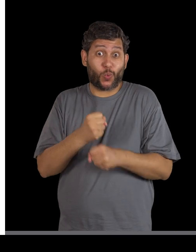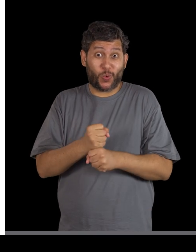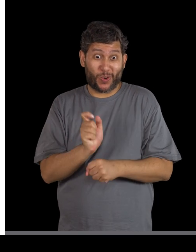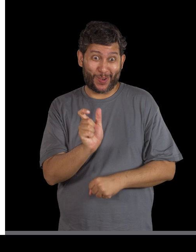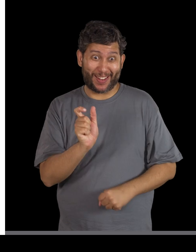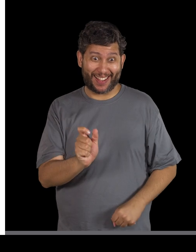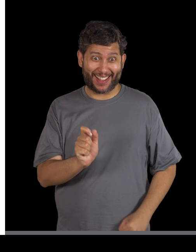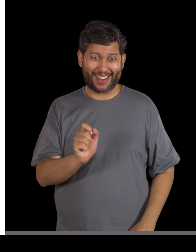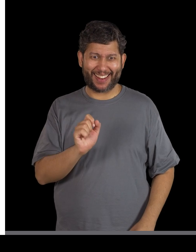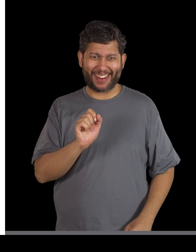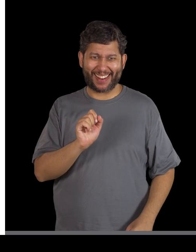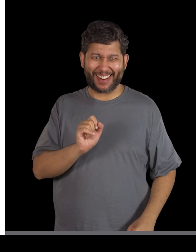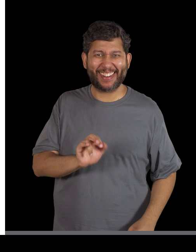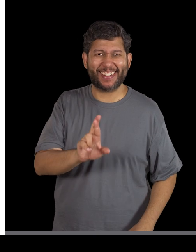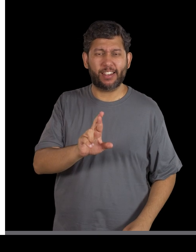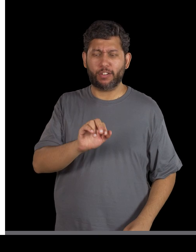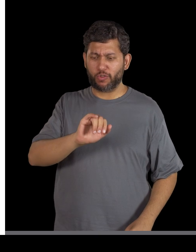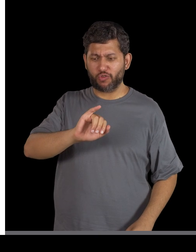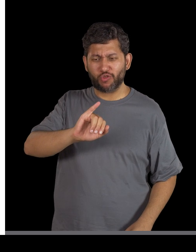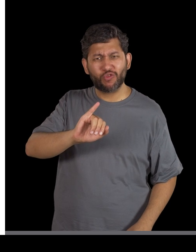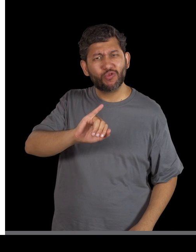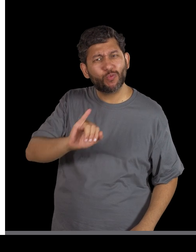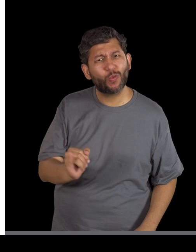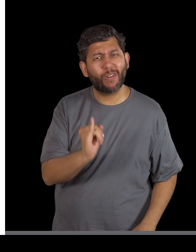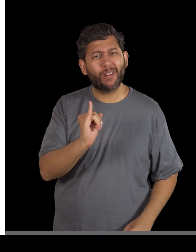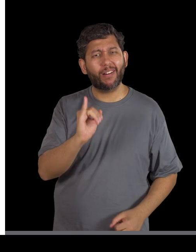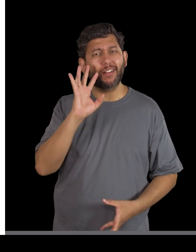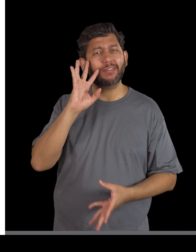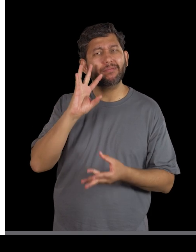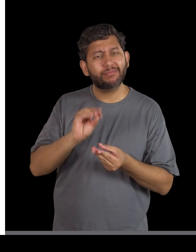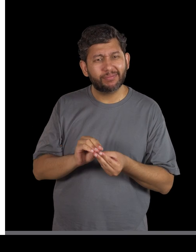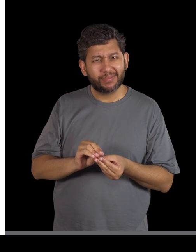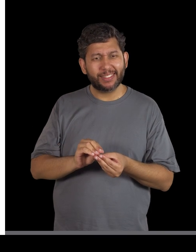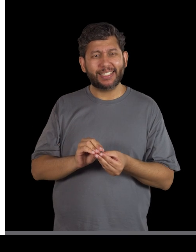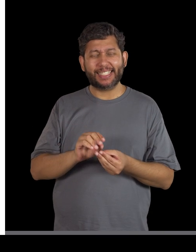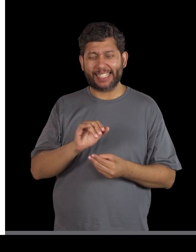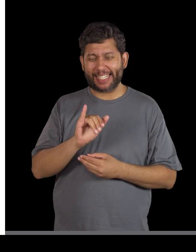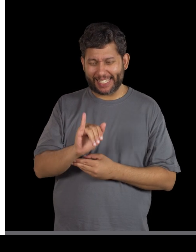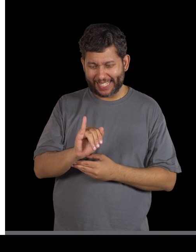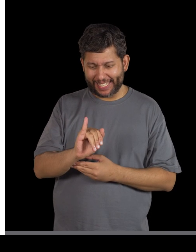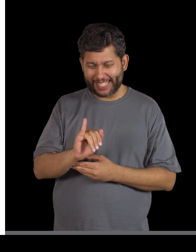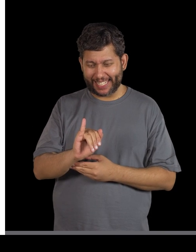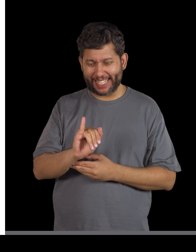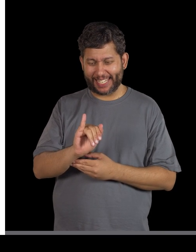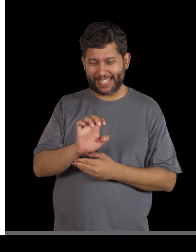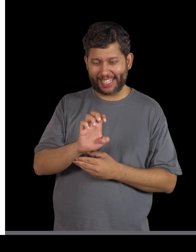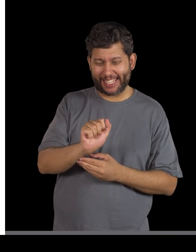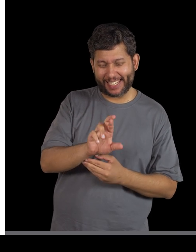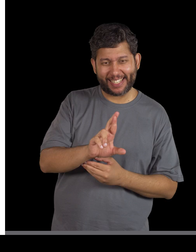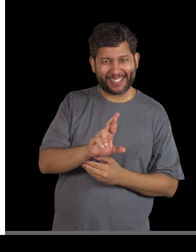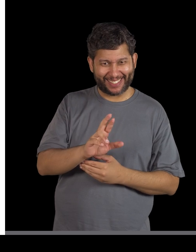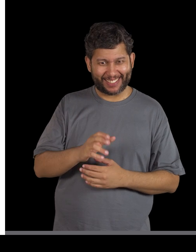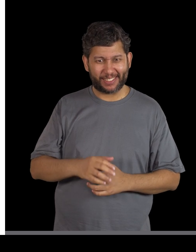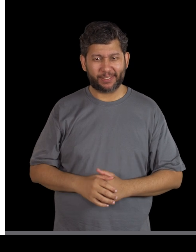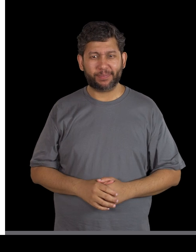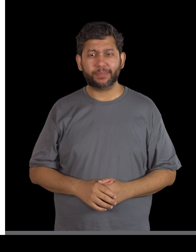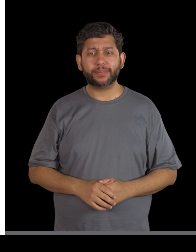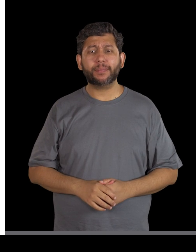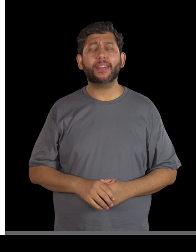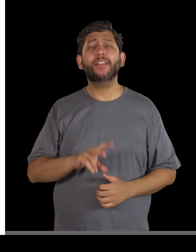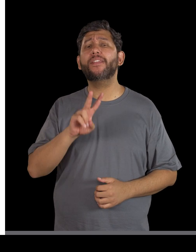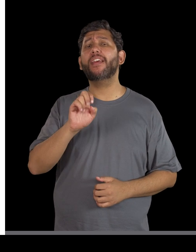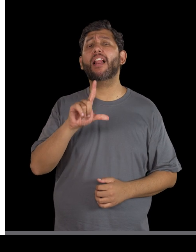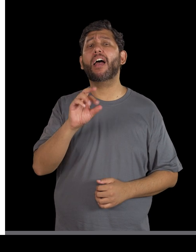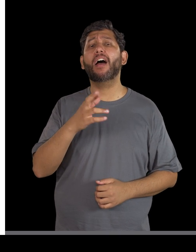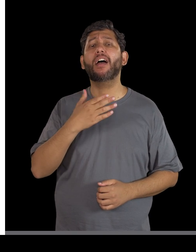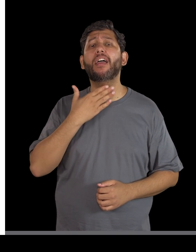né, então se você vira um J, isso corresponde ao ditongo de I, year. O velar é que